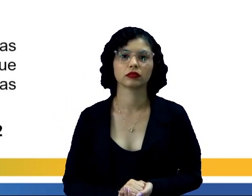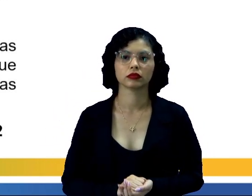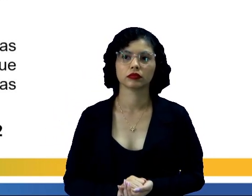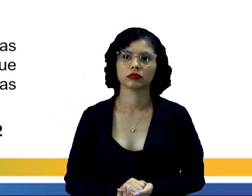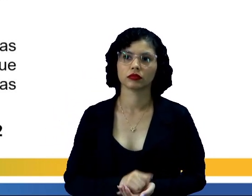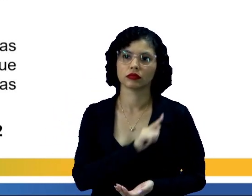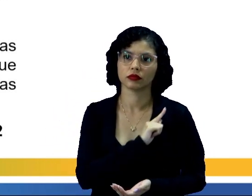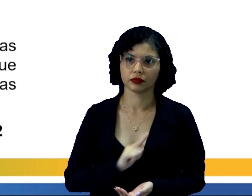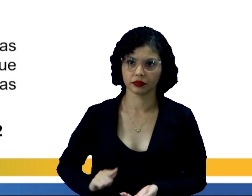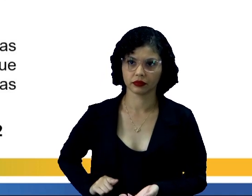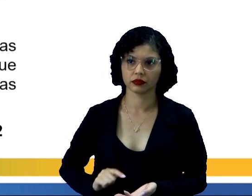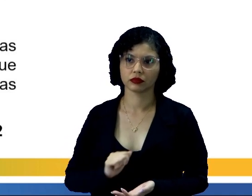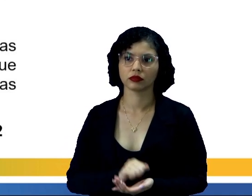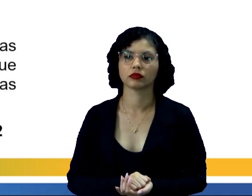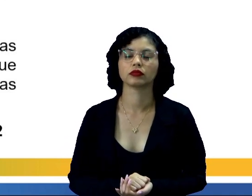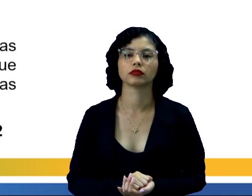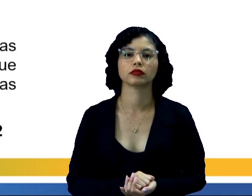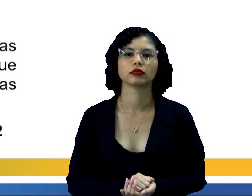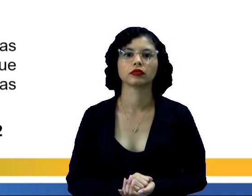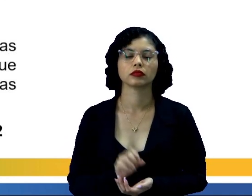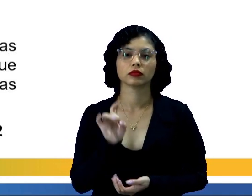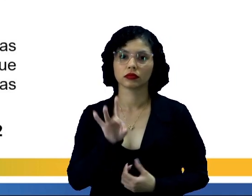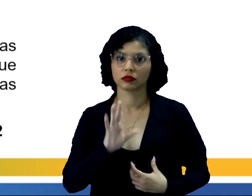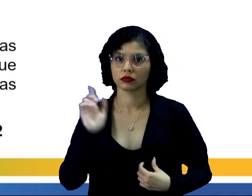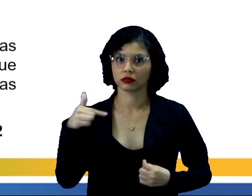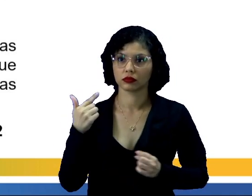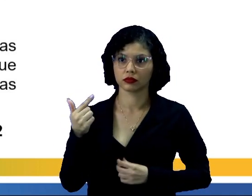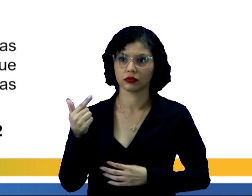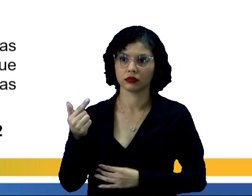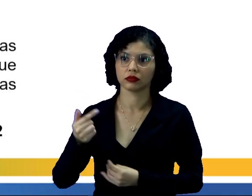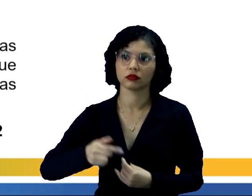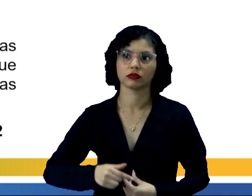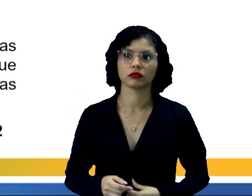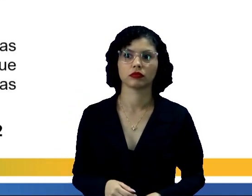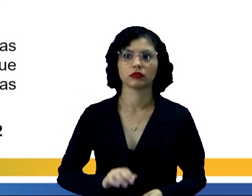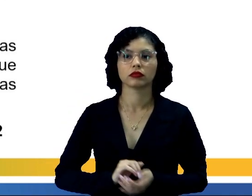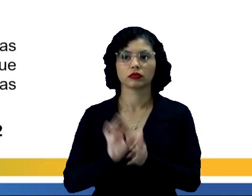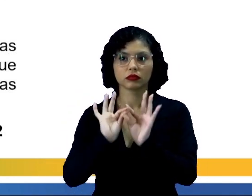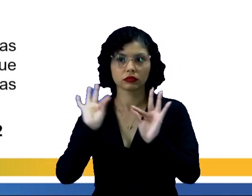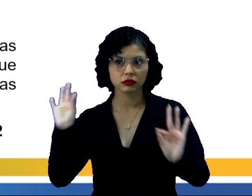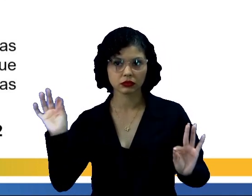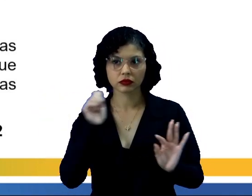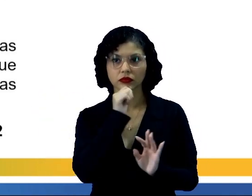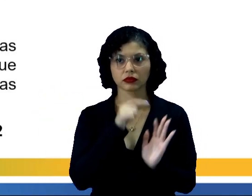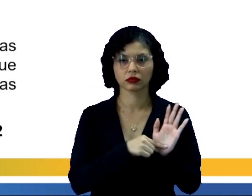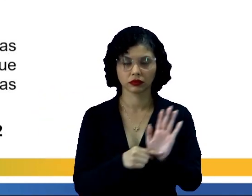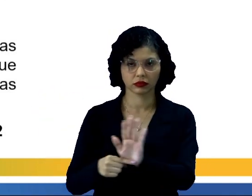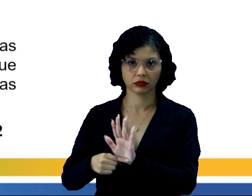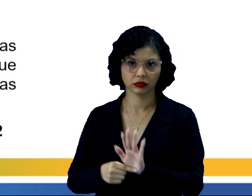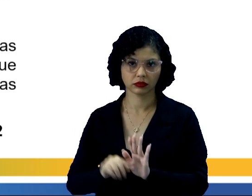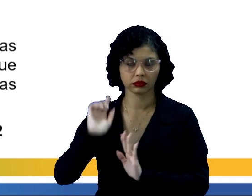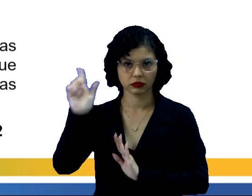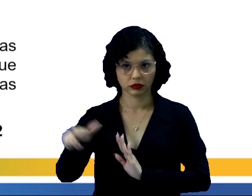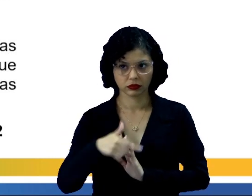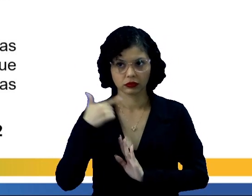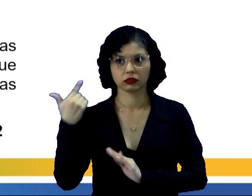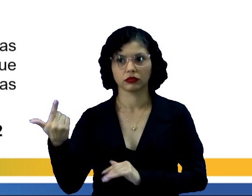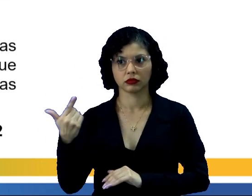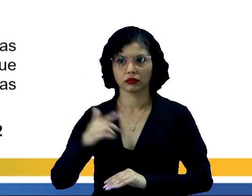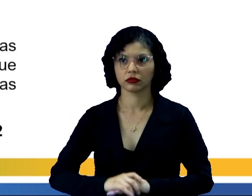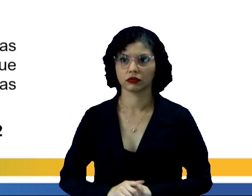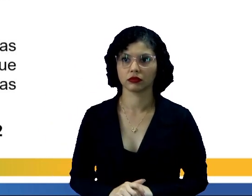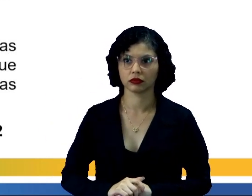consumidor nos próximos governos. Então, não só no próximo, mas a linha fina mostra que nos próximos,